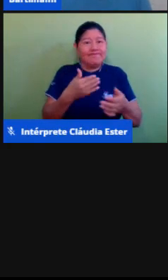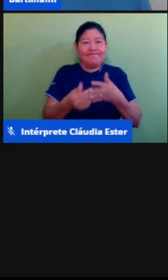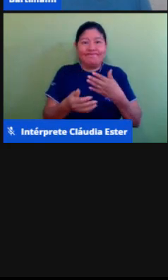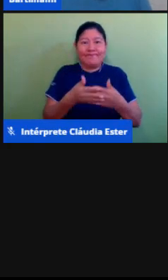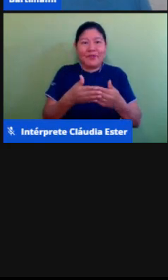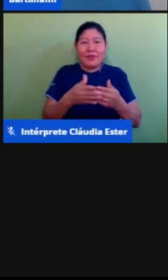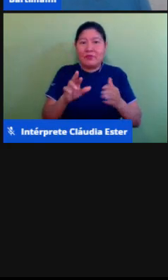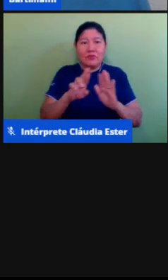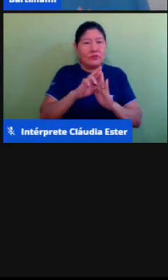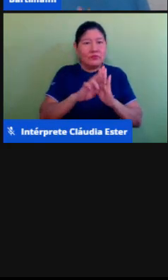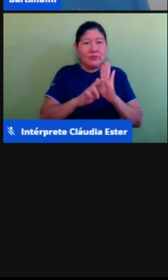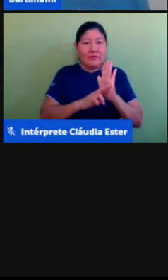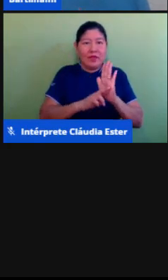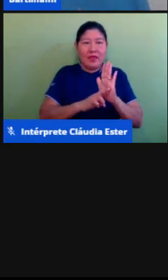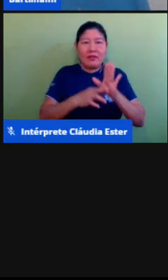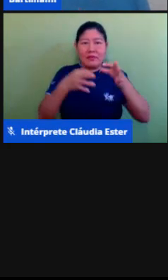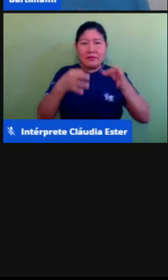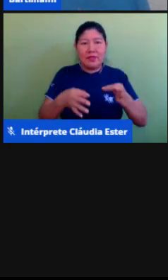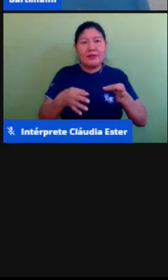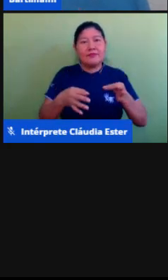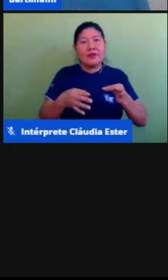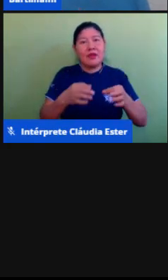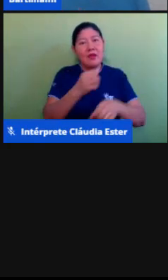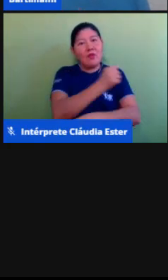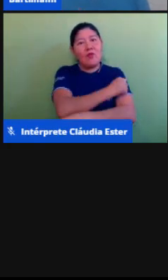entender. Eu vou tentar explicar isso